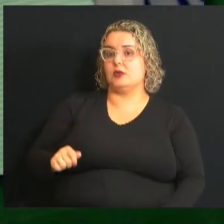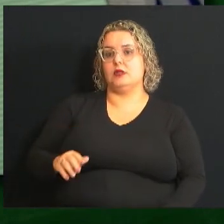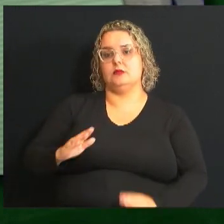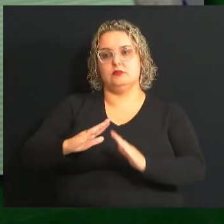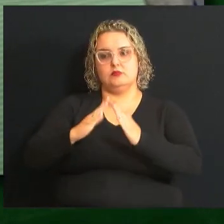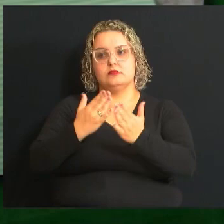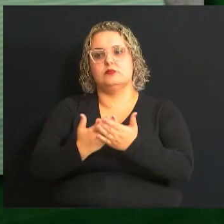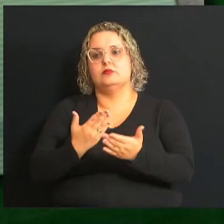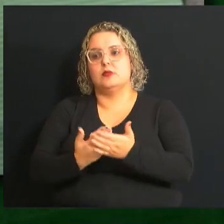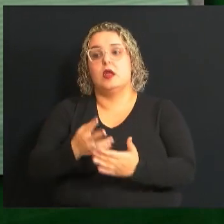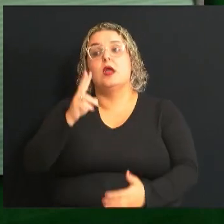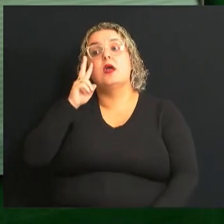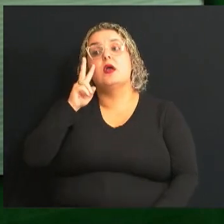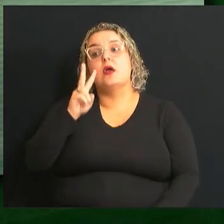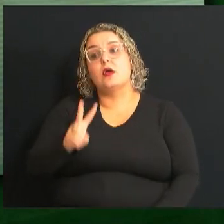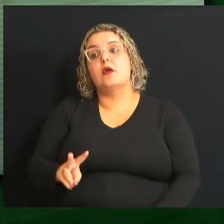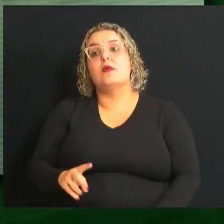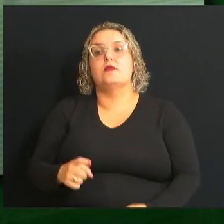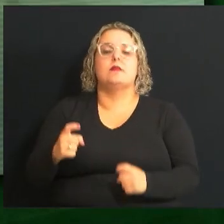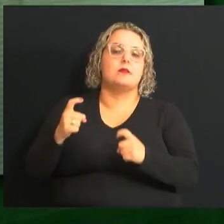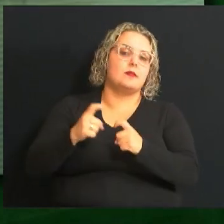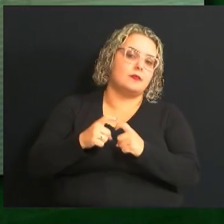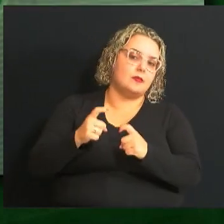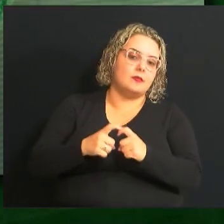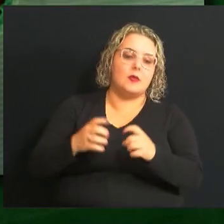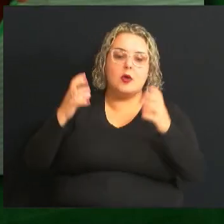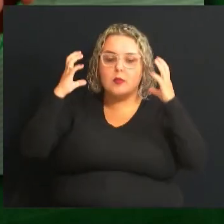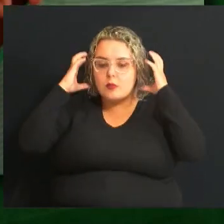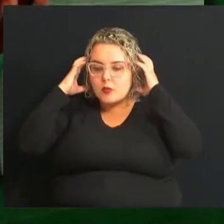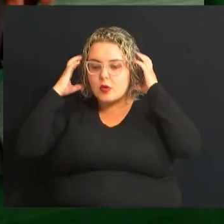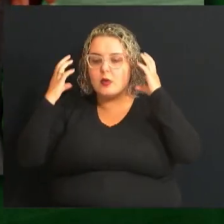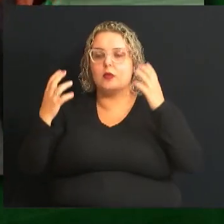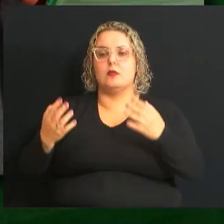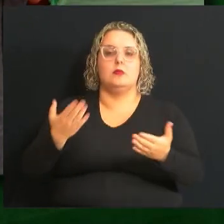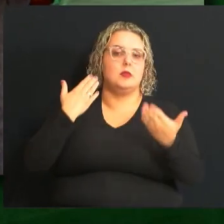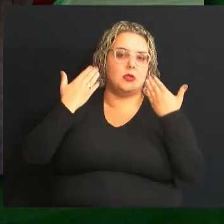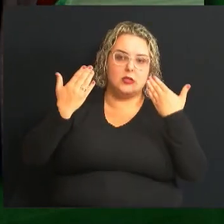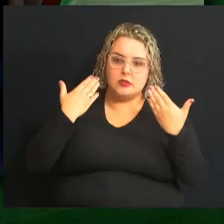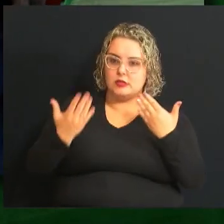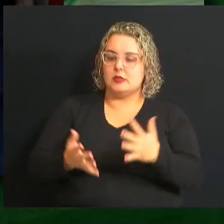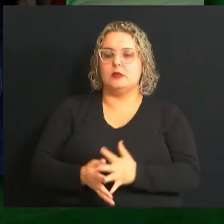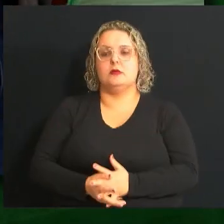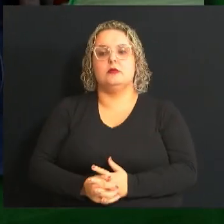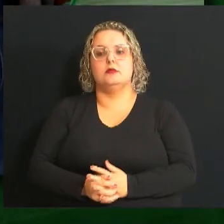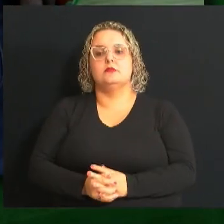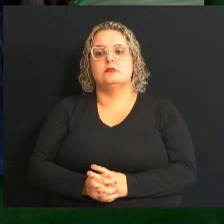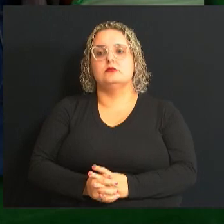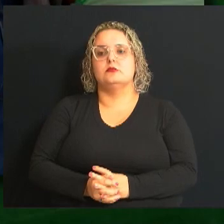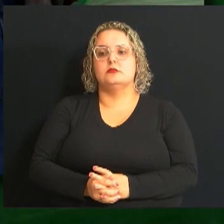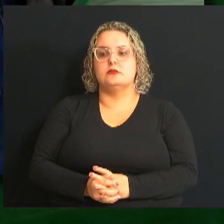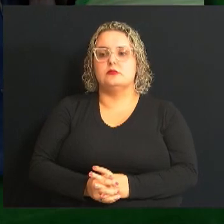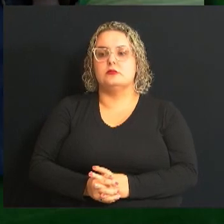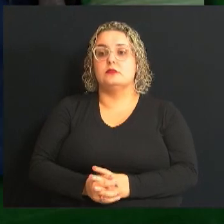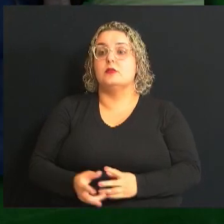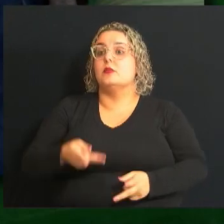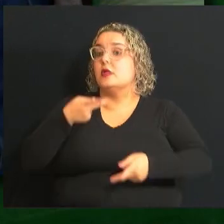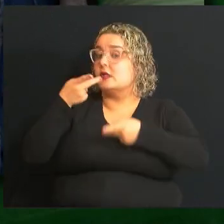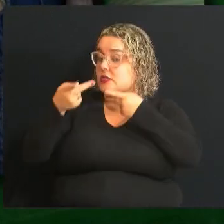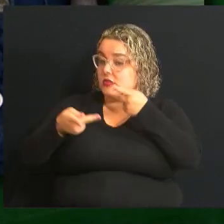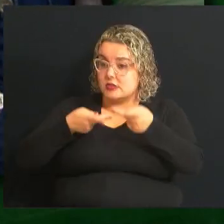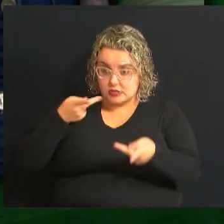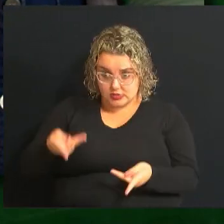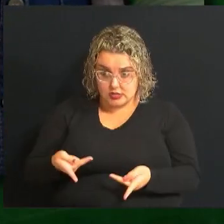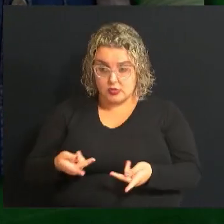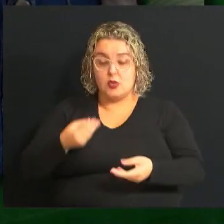com médicos, fonos, psicólogos, enfim, me dizendo como